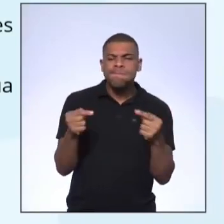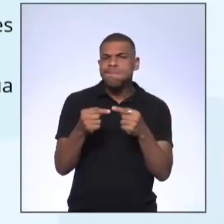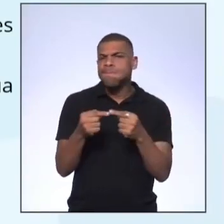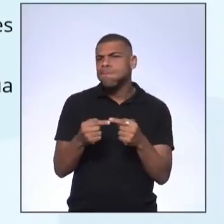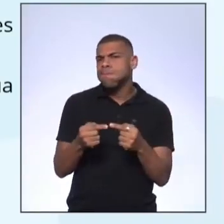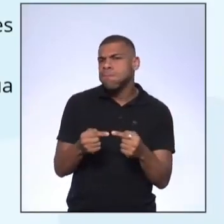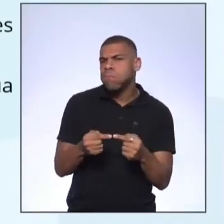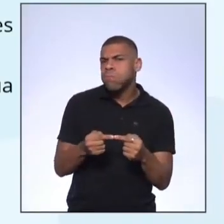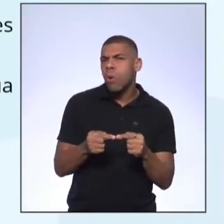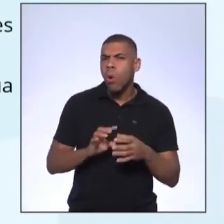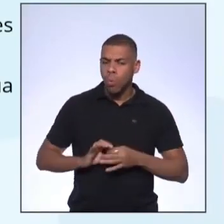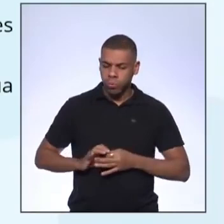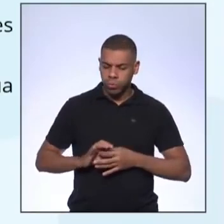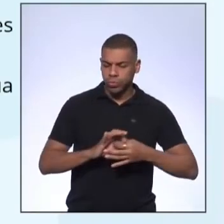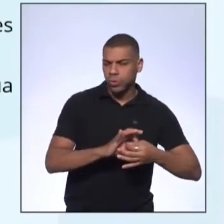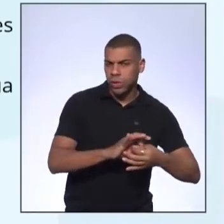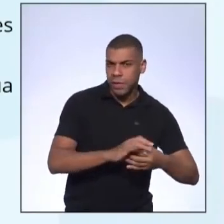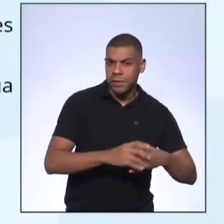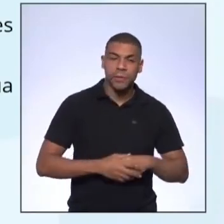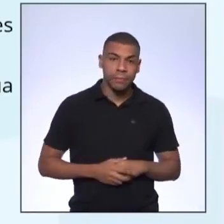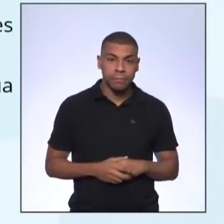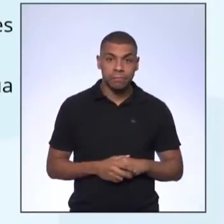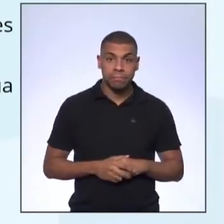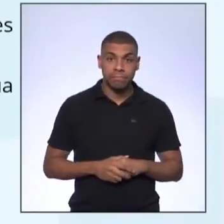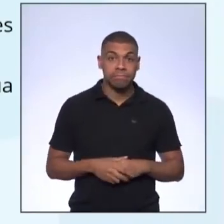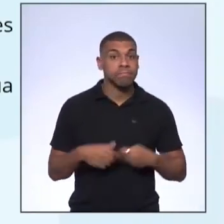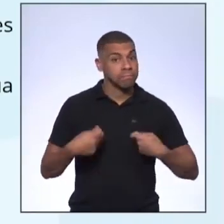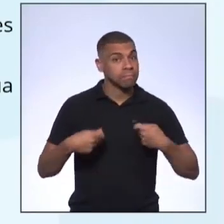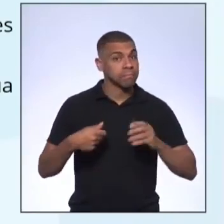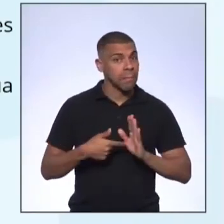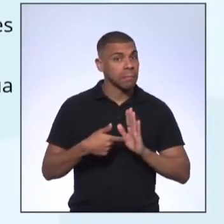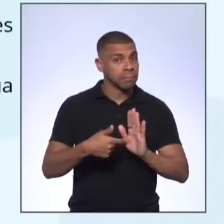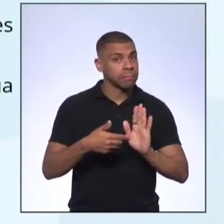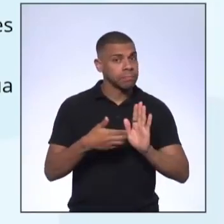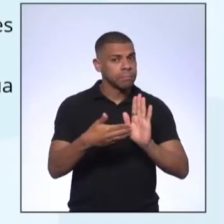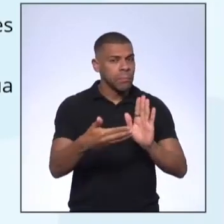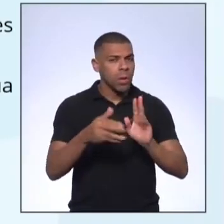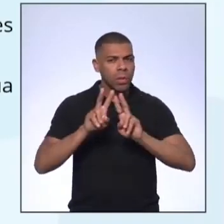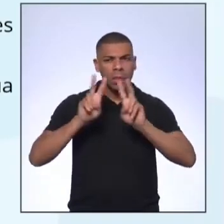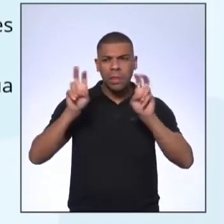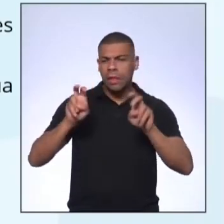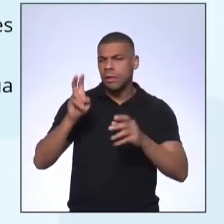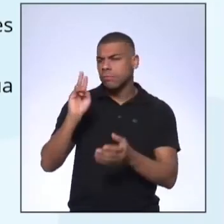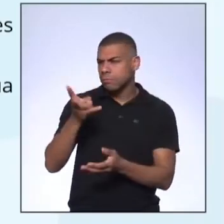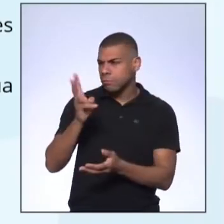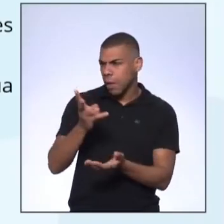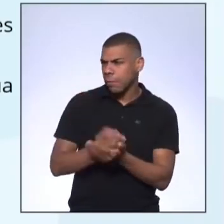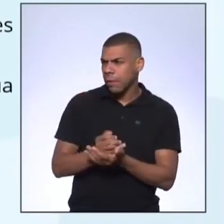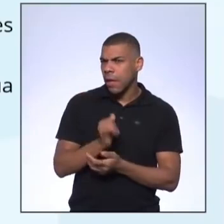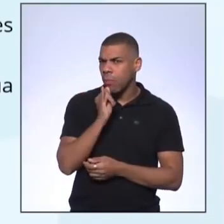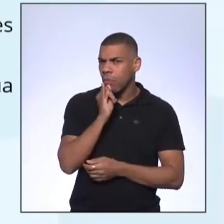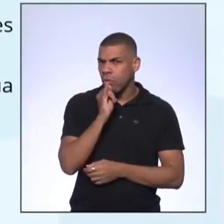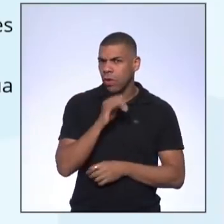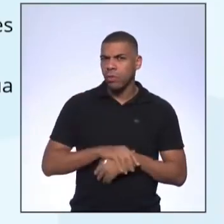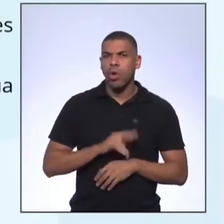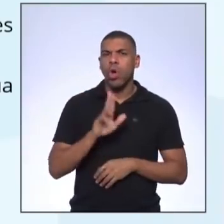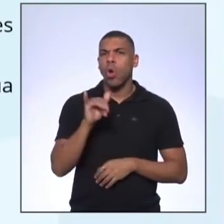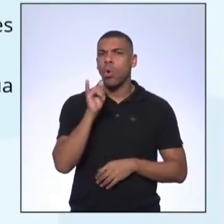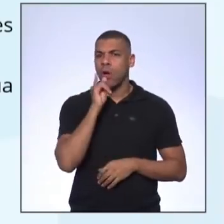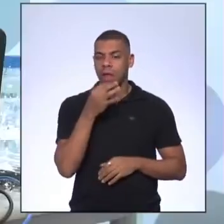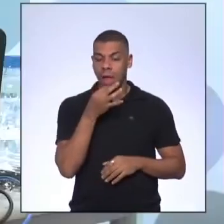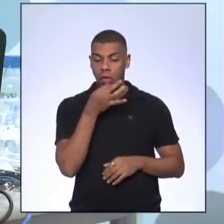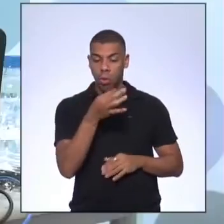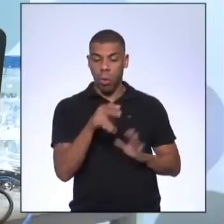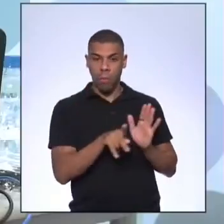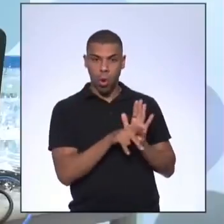sua contextualização no debate. Então, ele tem que apresentar esse assunto. Eu sempre falo que você nunca deve se posicionar